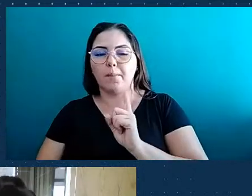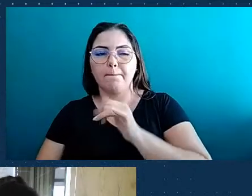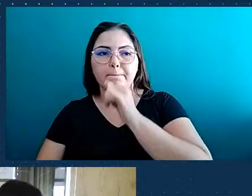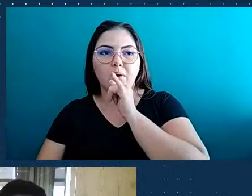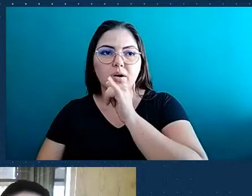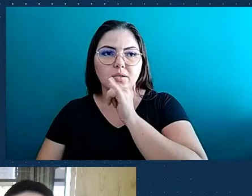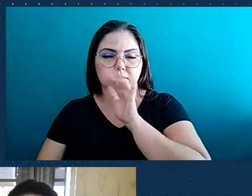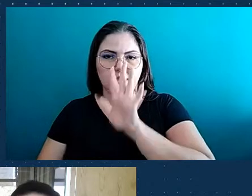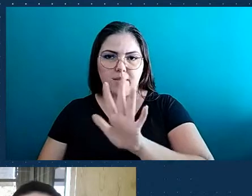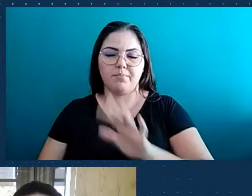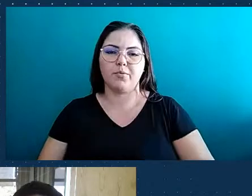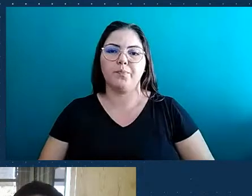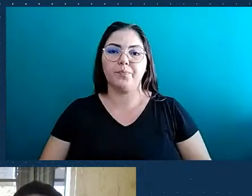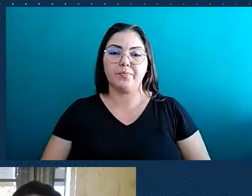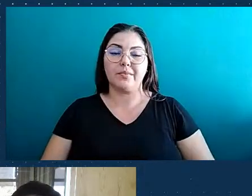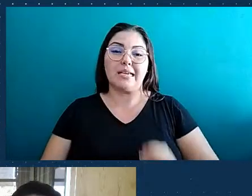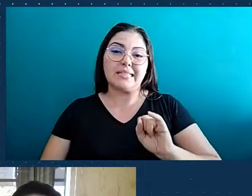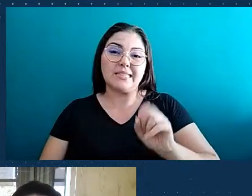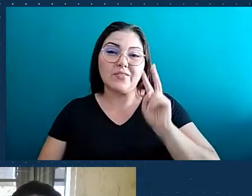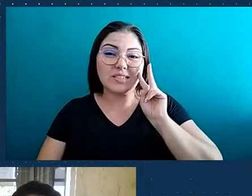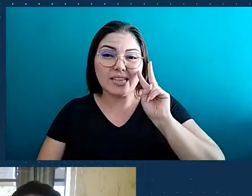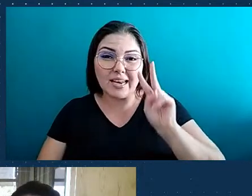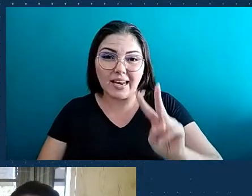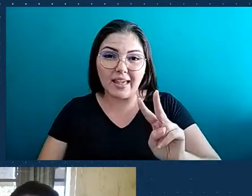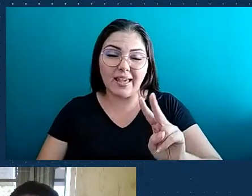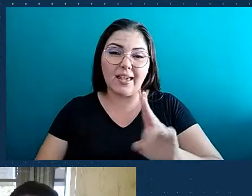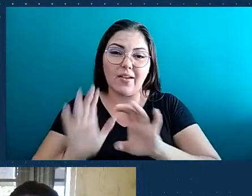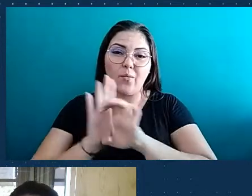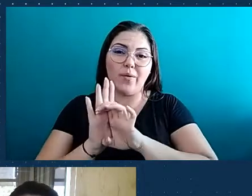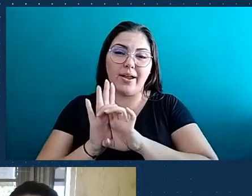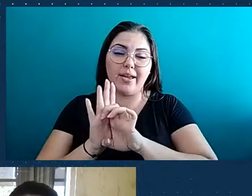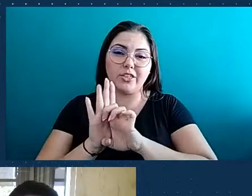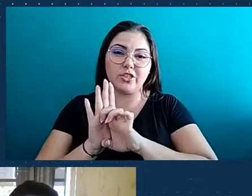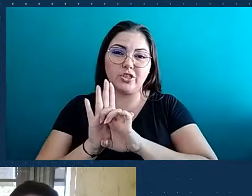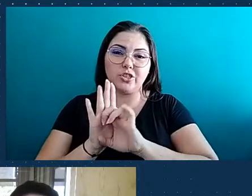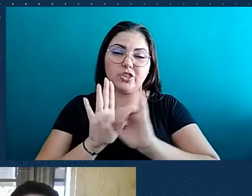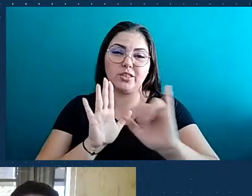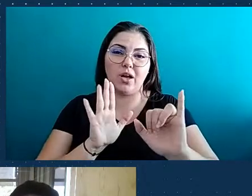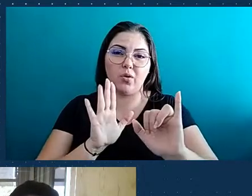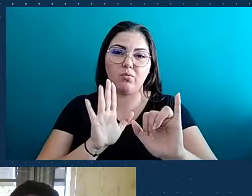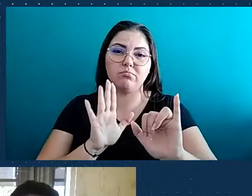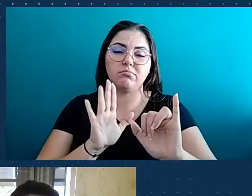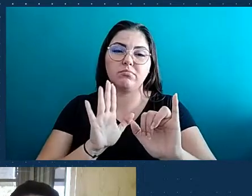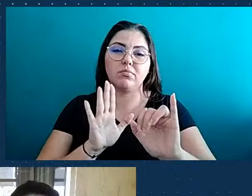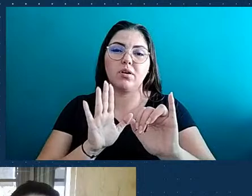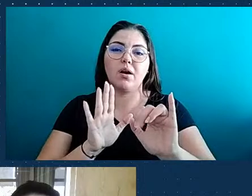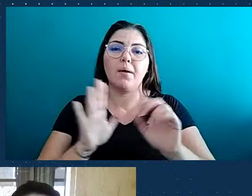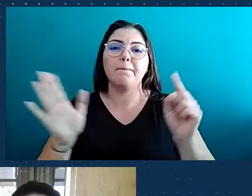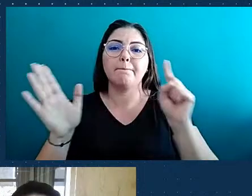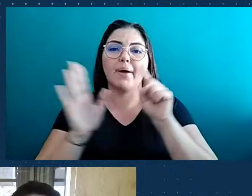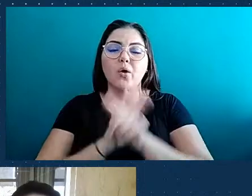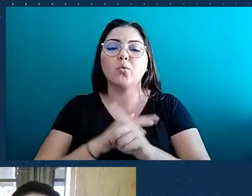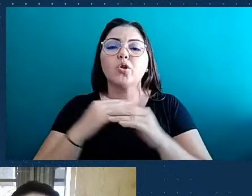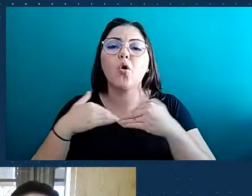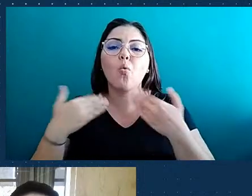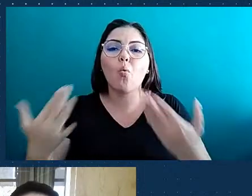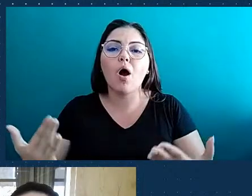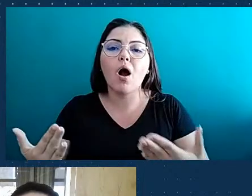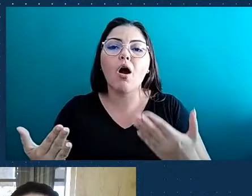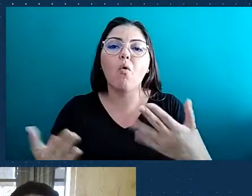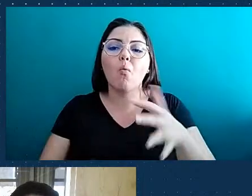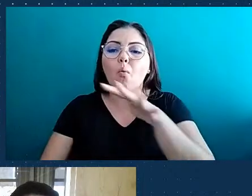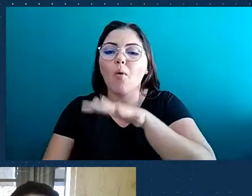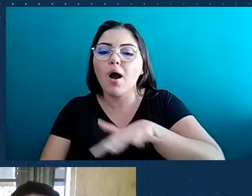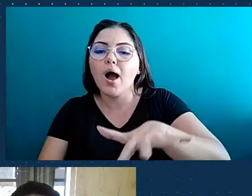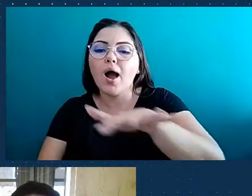você lê o edital, uma da primeira coisa que eles pedem é qual é a linha e qual é o eixo, no nosso caso, né? Mas vamos pensar só